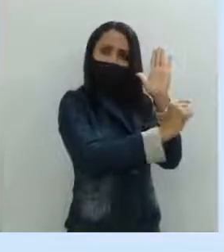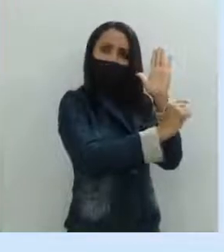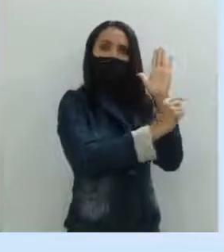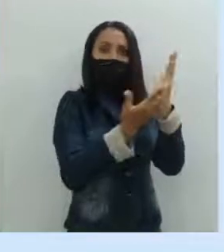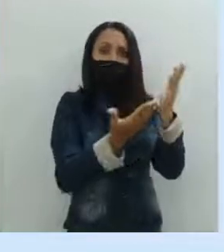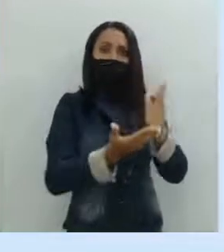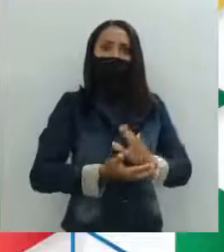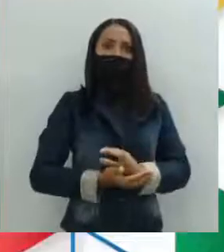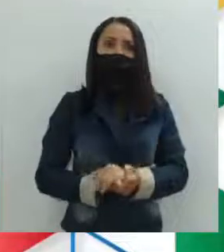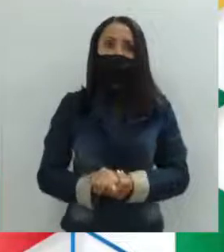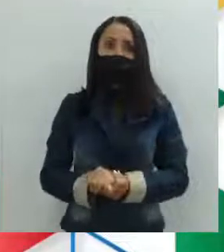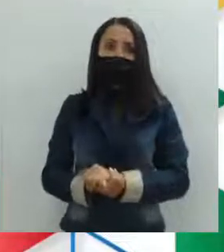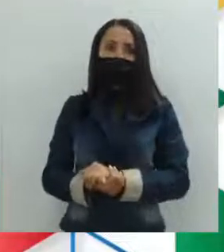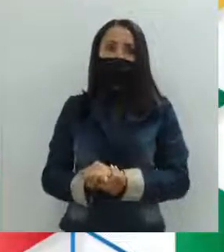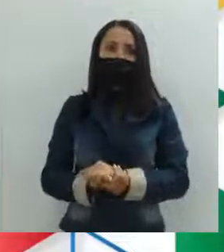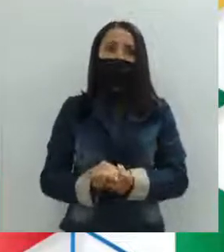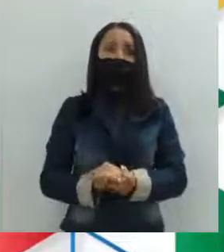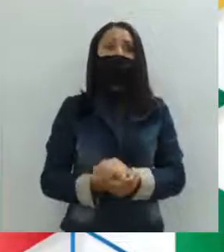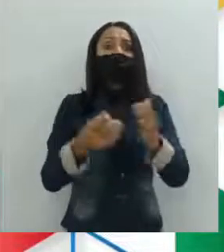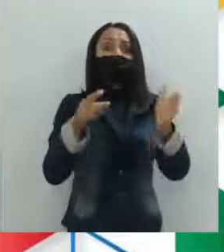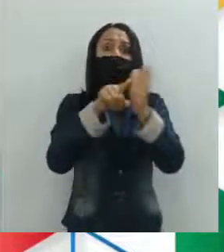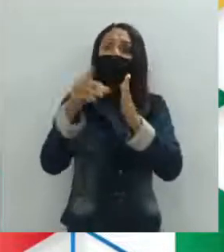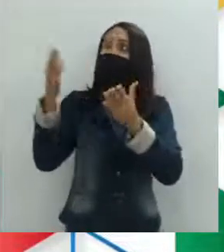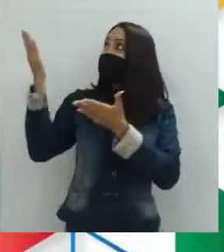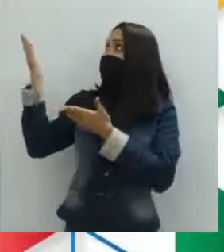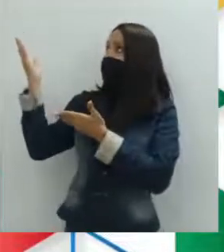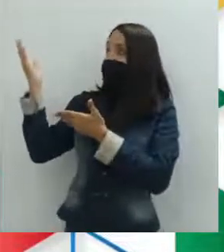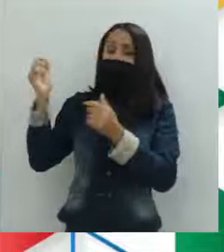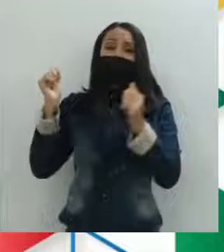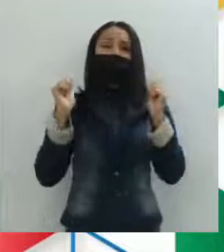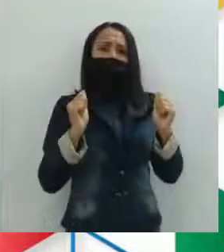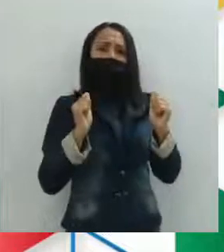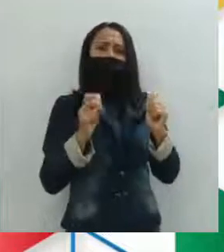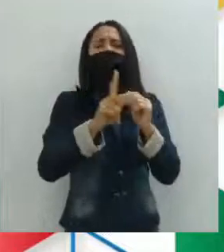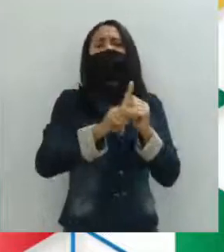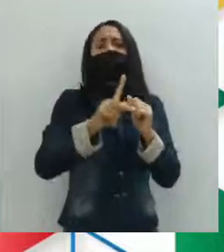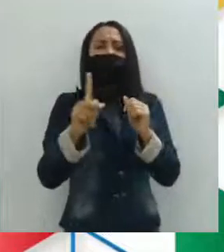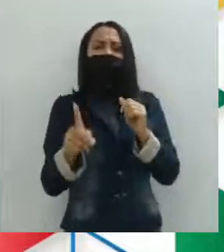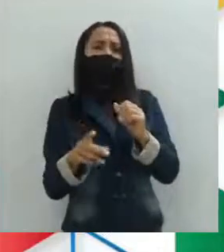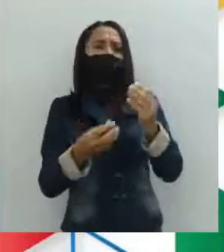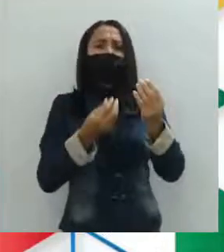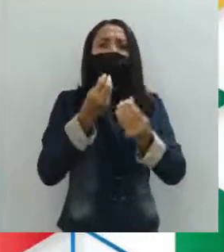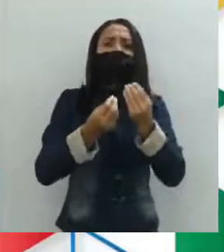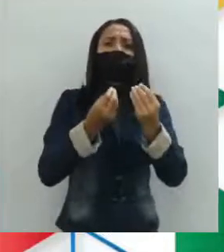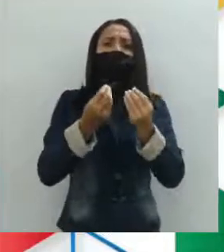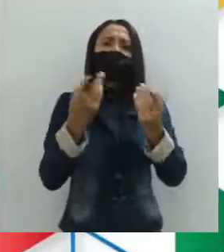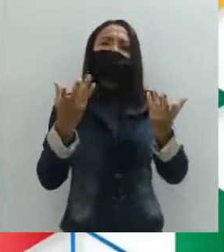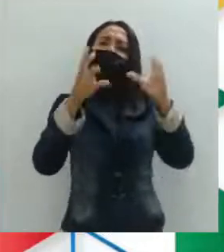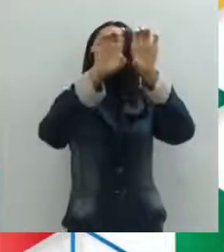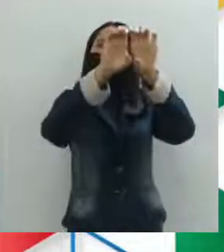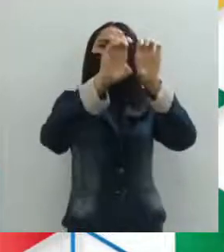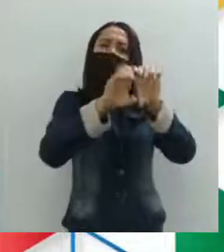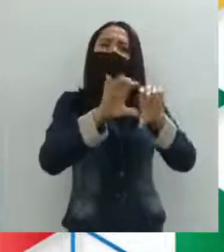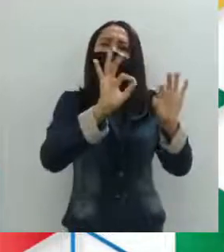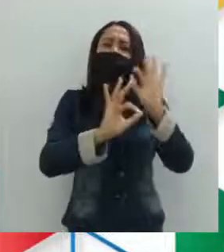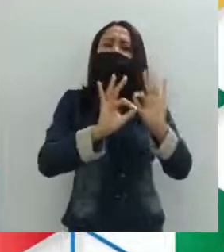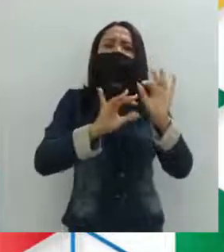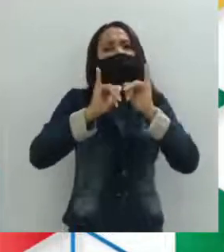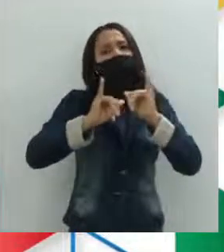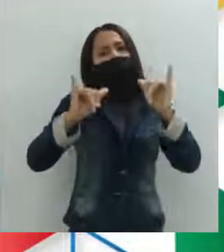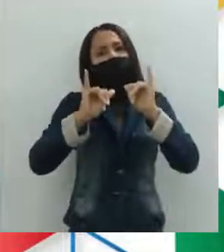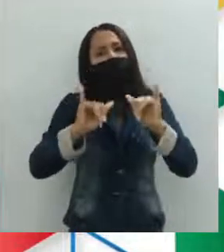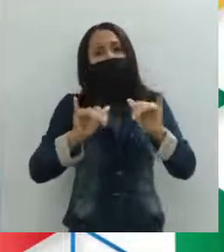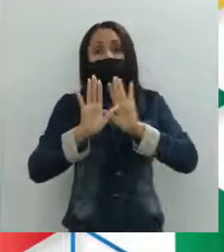na tela, olhem só essas perguntinhas. Vocês podem me dizer: professor, mas como eu vou estruturar uma notícia?